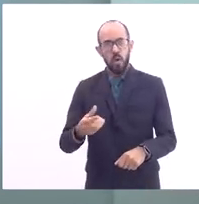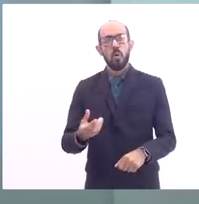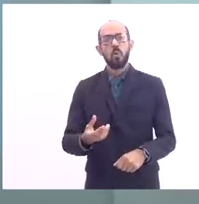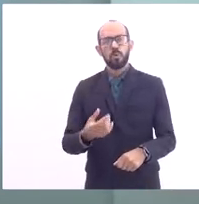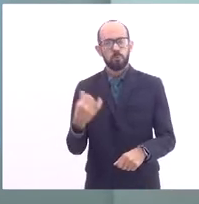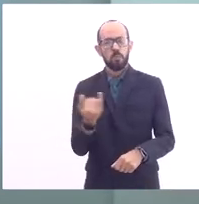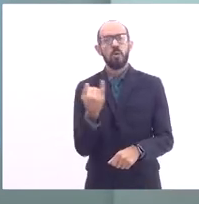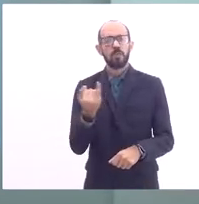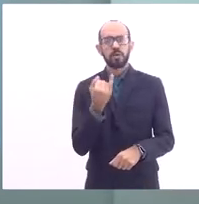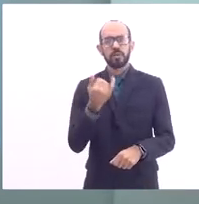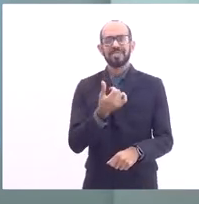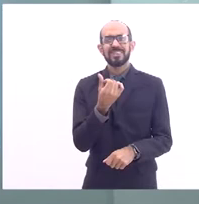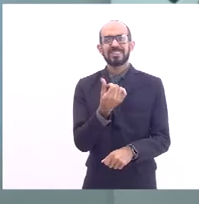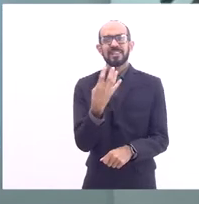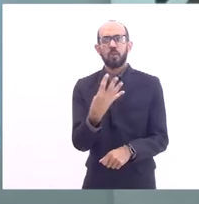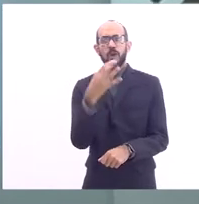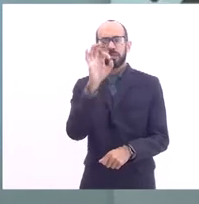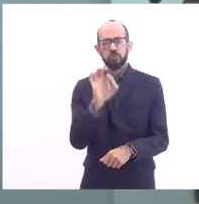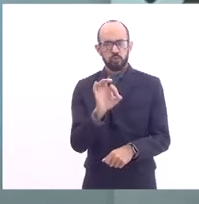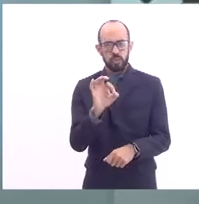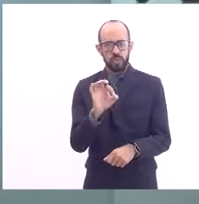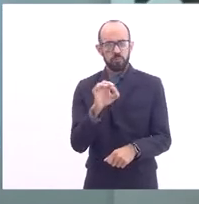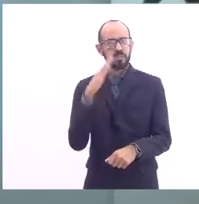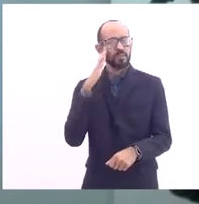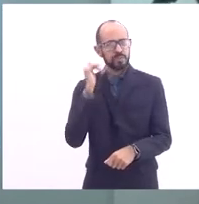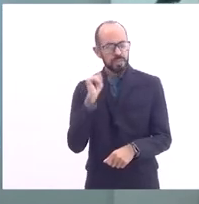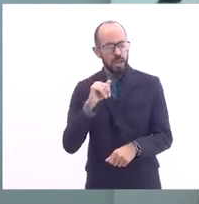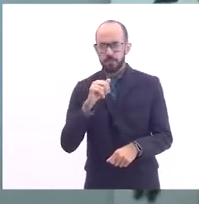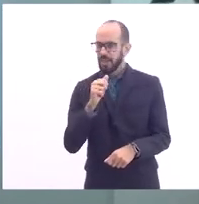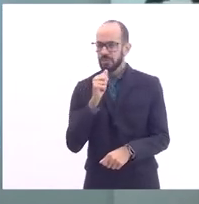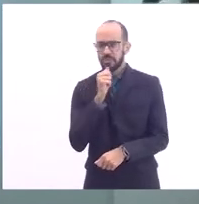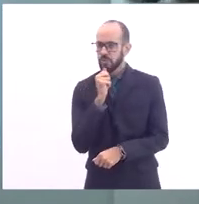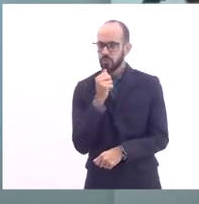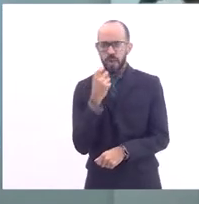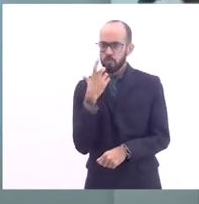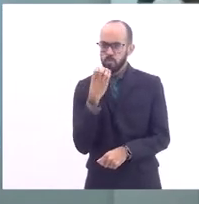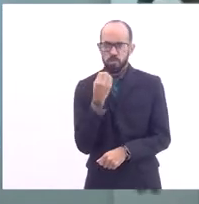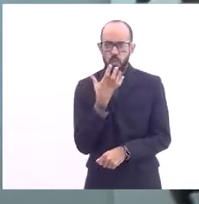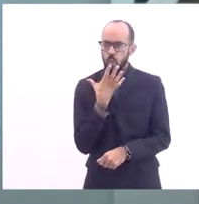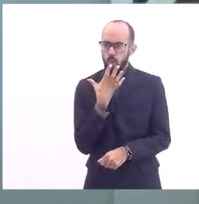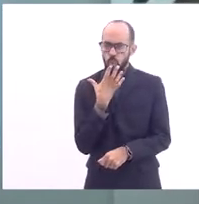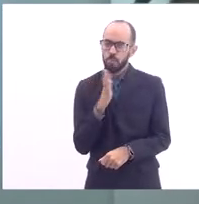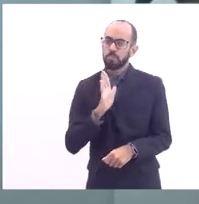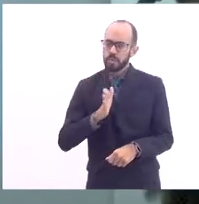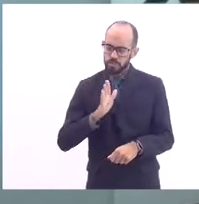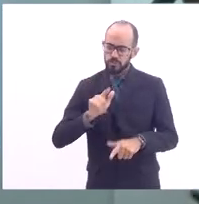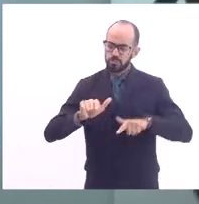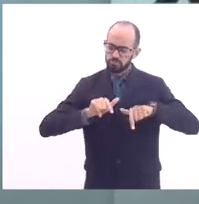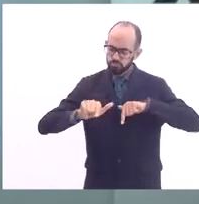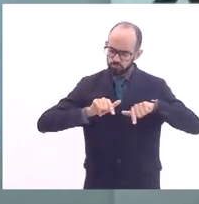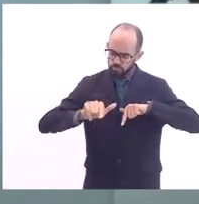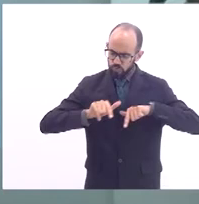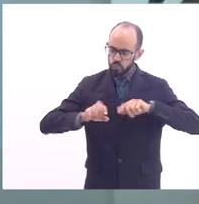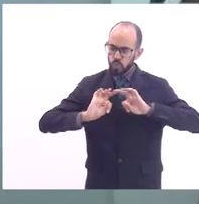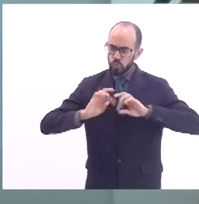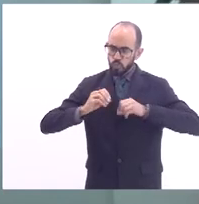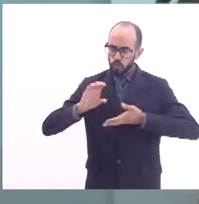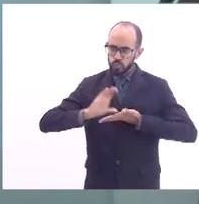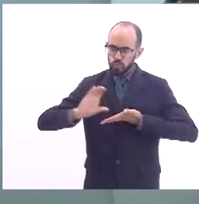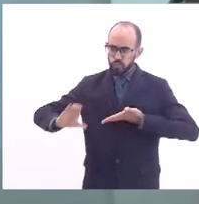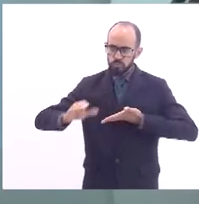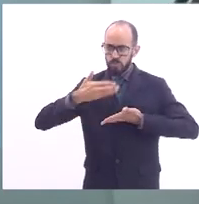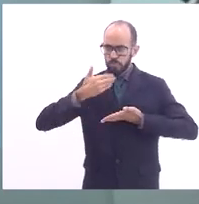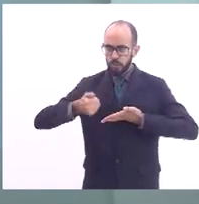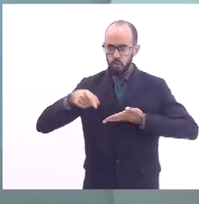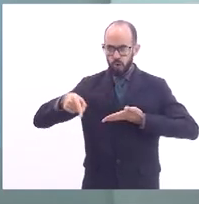de 64%. Sabemos que não é o ideal, mas a Enel ela vem trabalhando incessantemente com todos os investimentos para cada vez melhorar esse